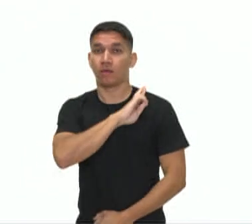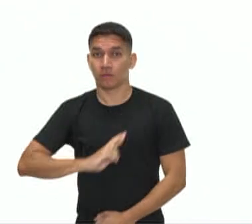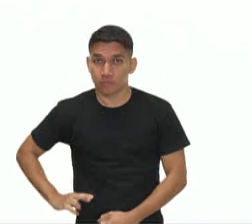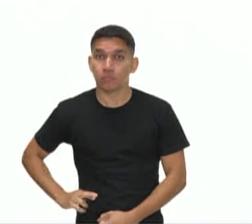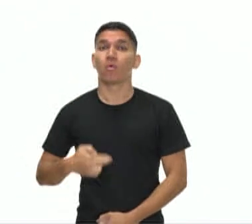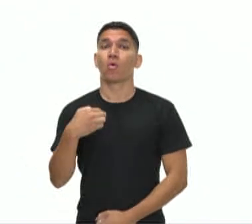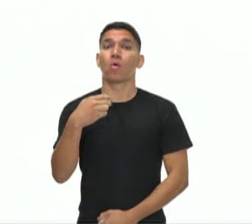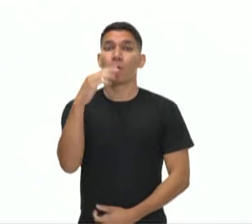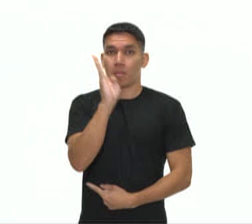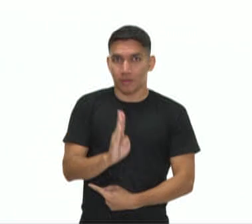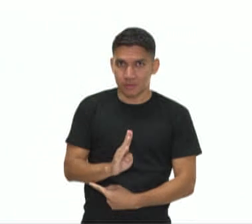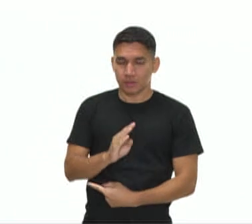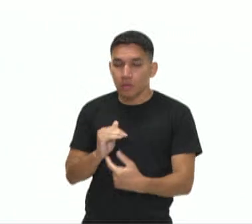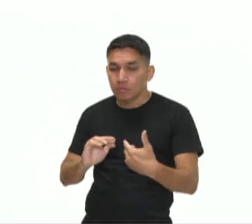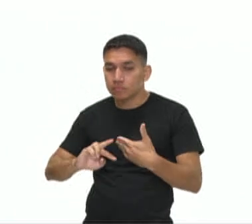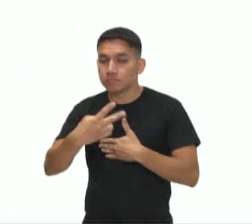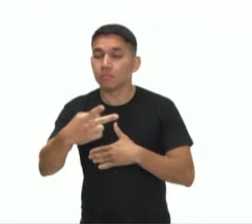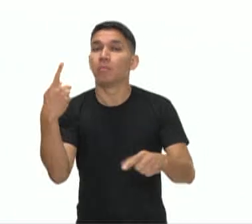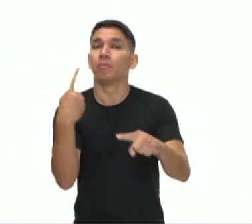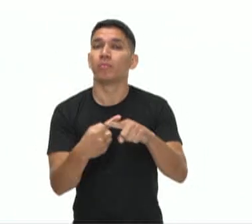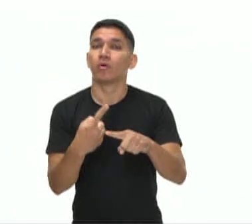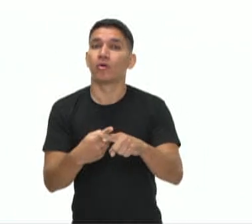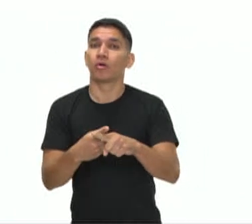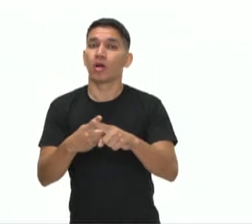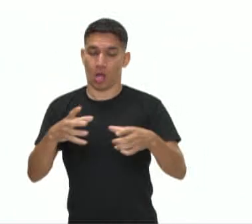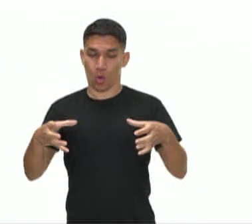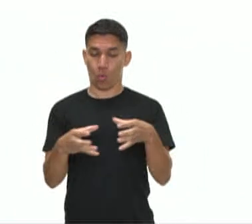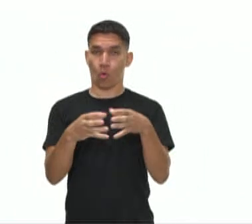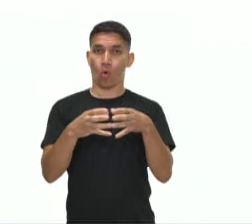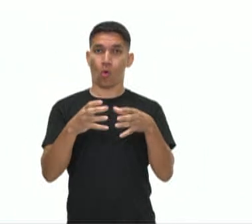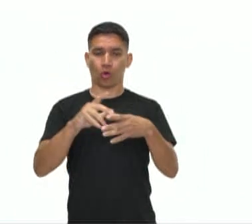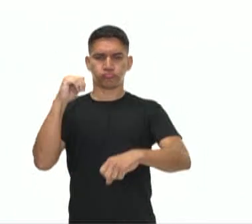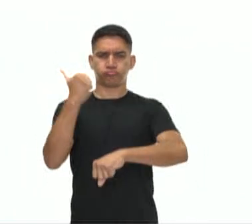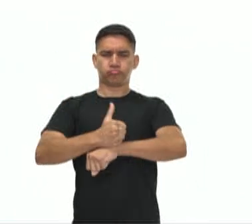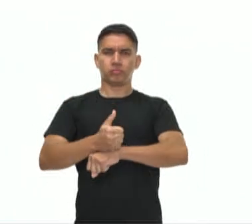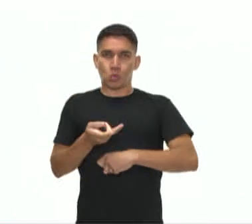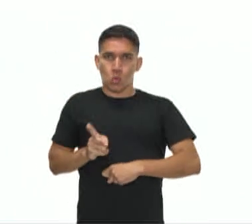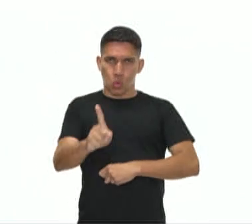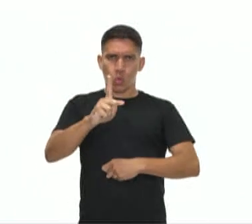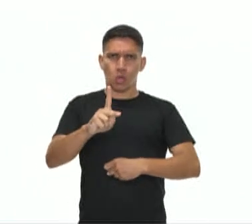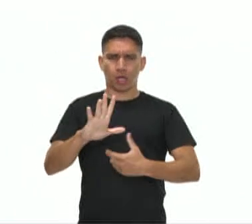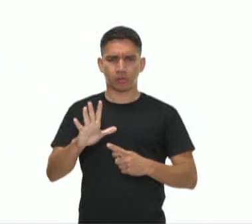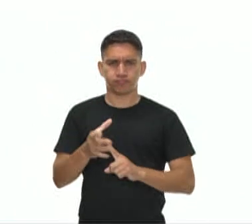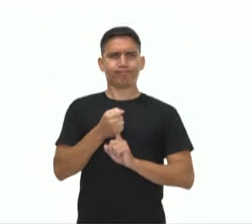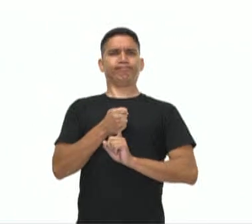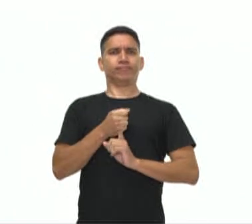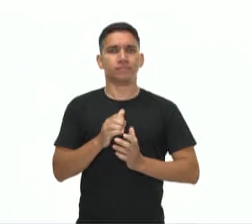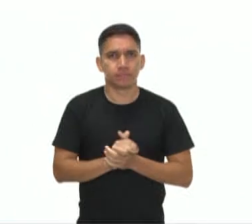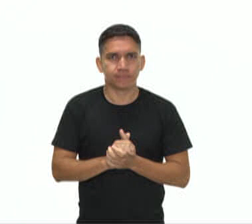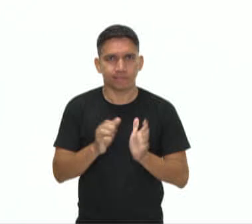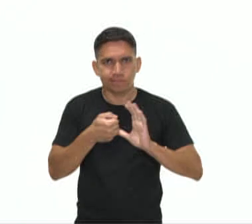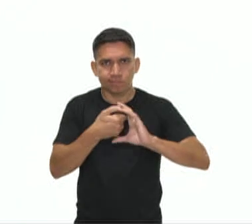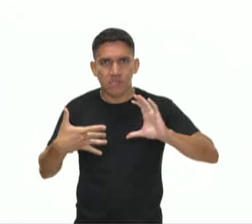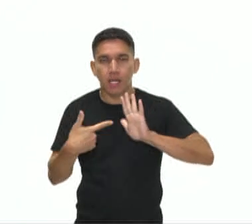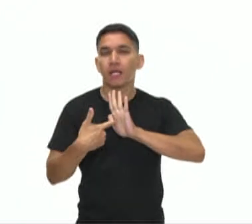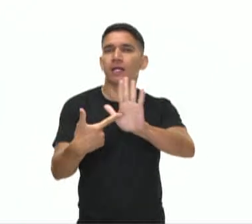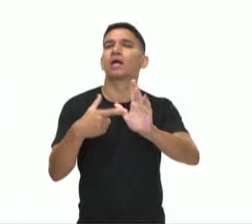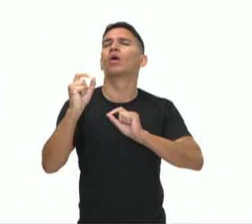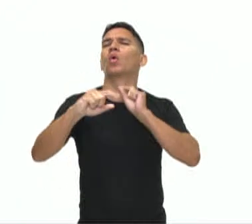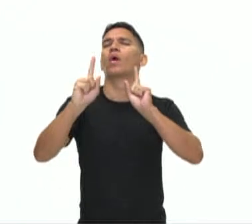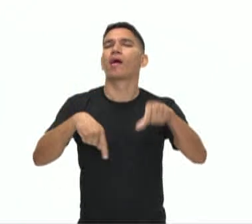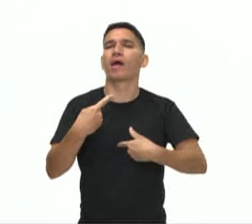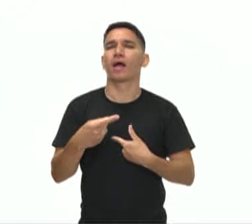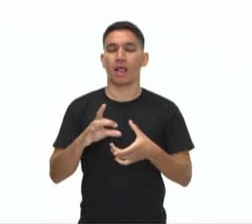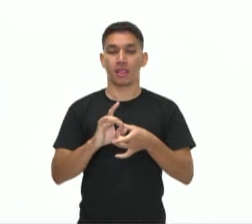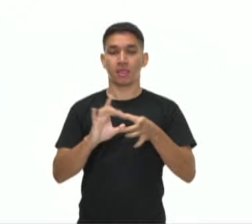de mais uma tentativa da classe dominante para manter seu poder, caracterizou-se como